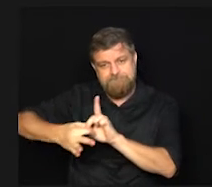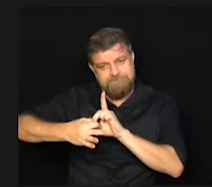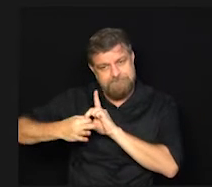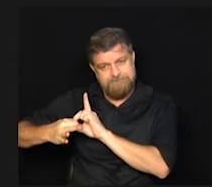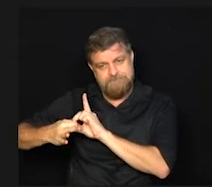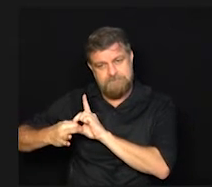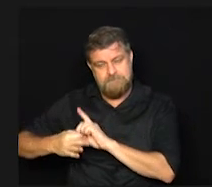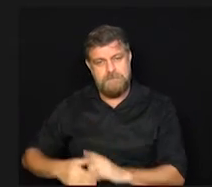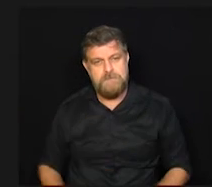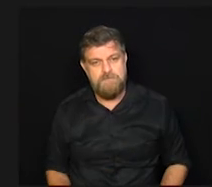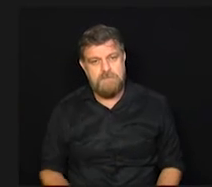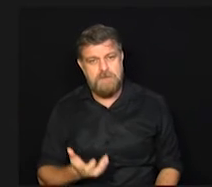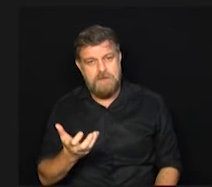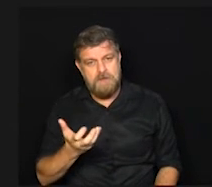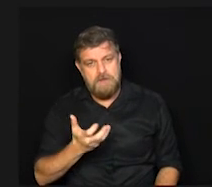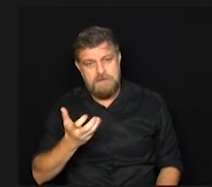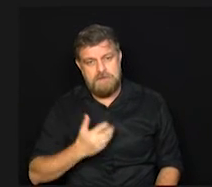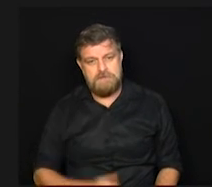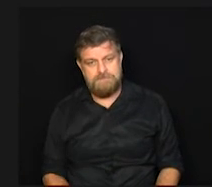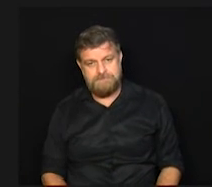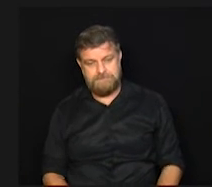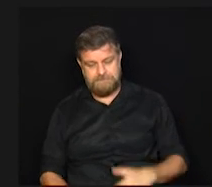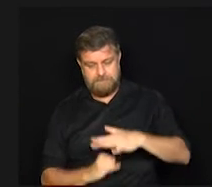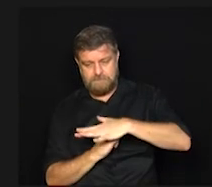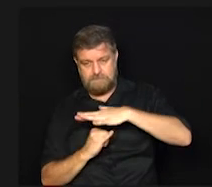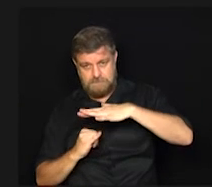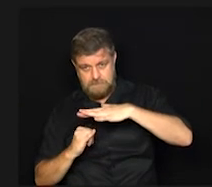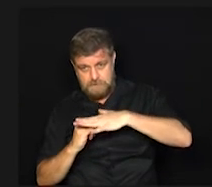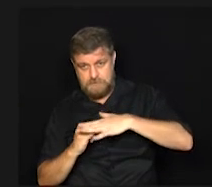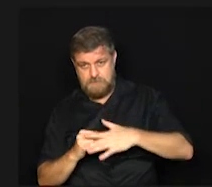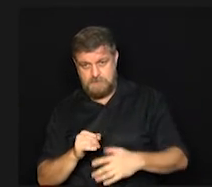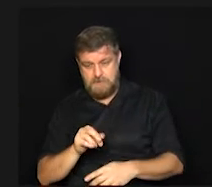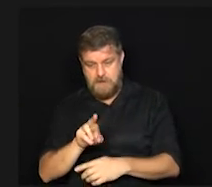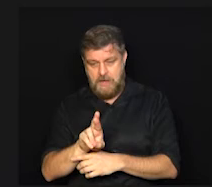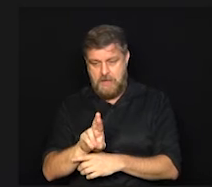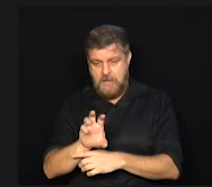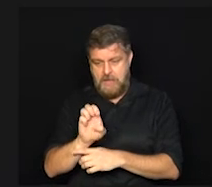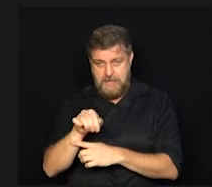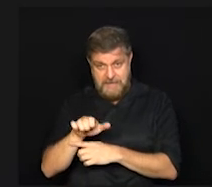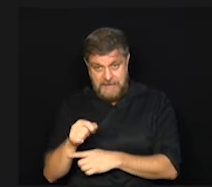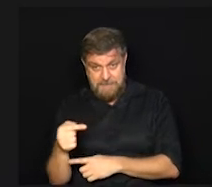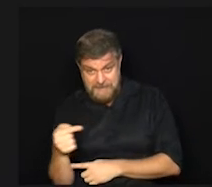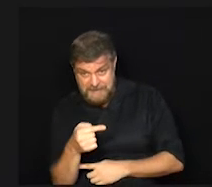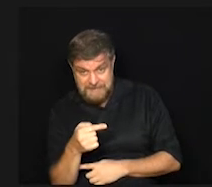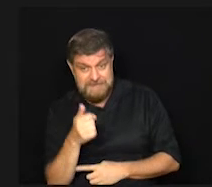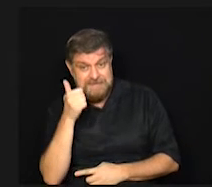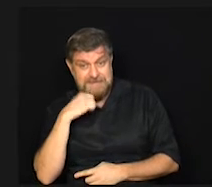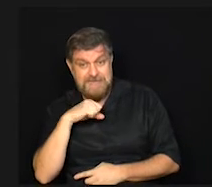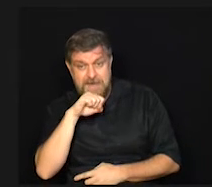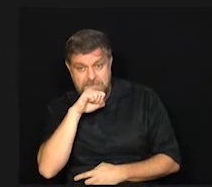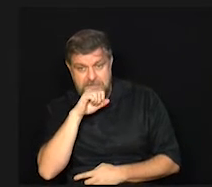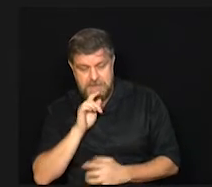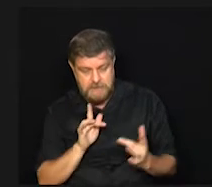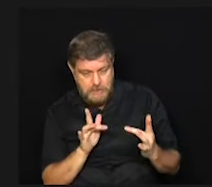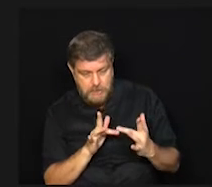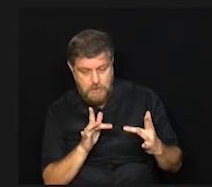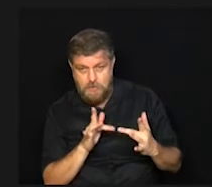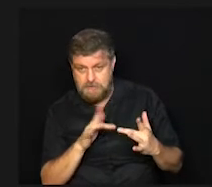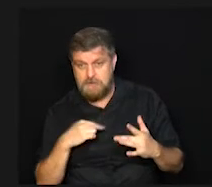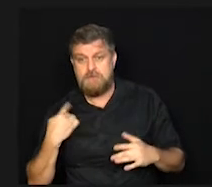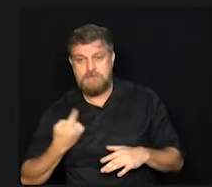deixar assim, né, a rede de mães à disposição para essa mãe que entrou em contato e tantas outras,